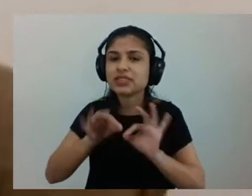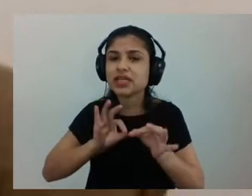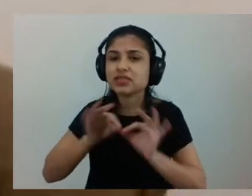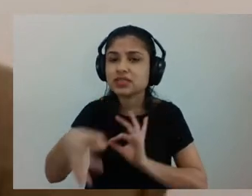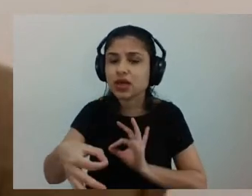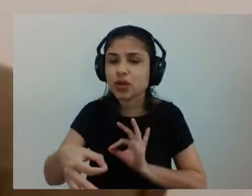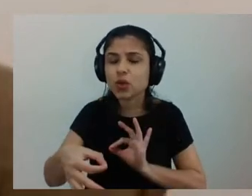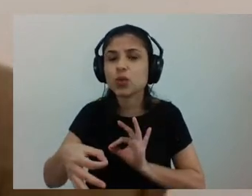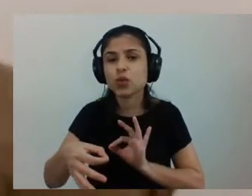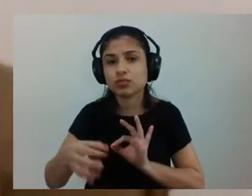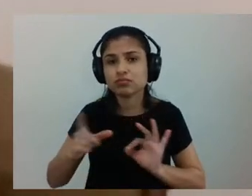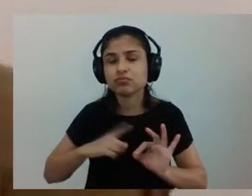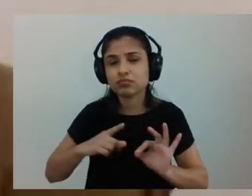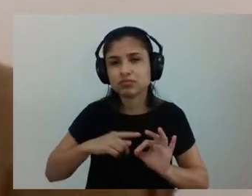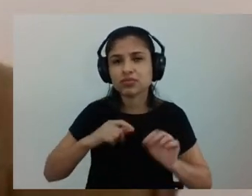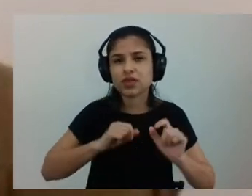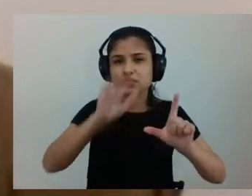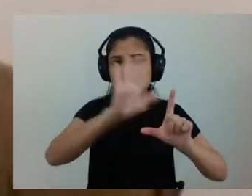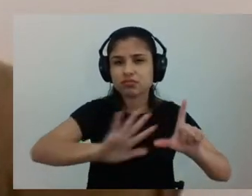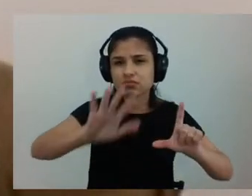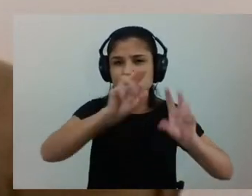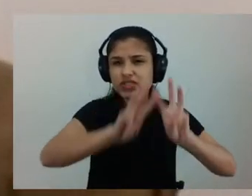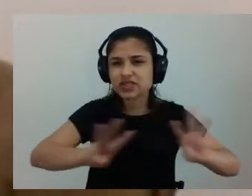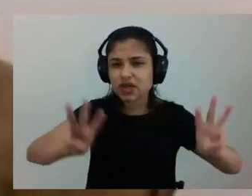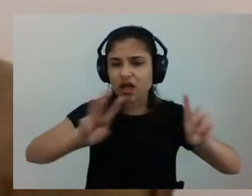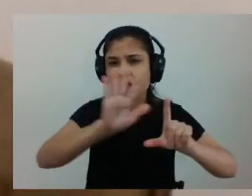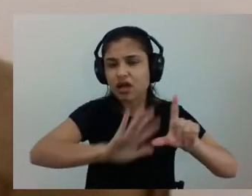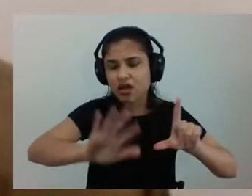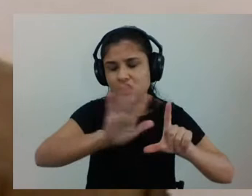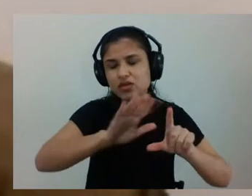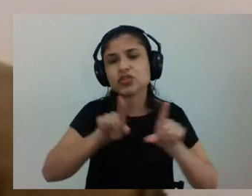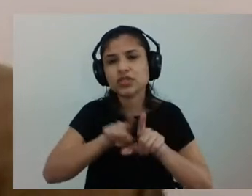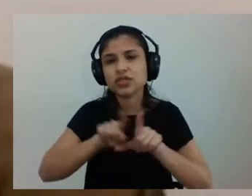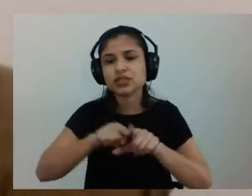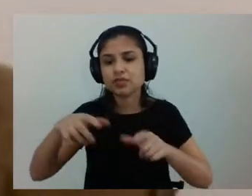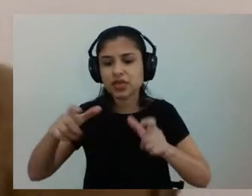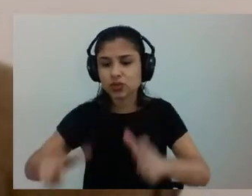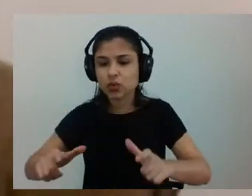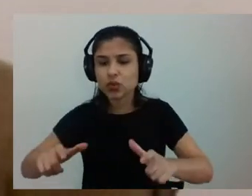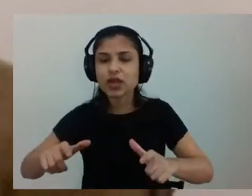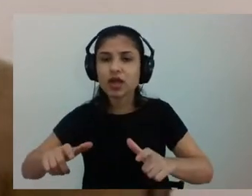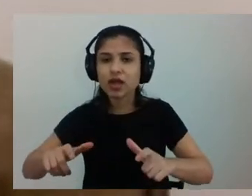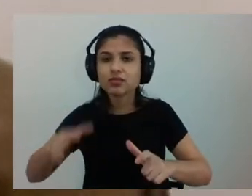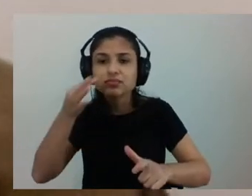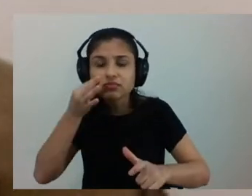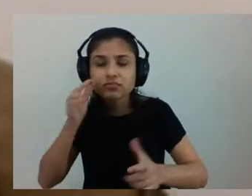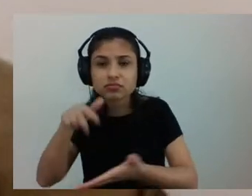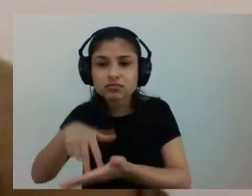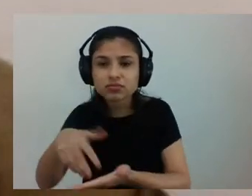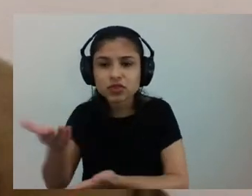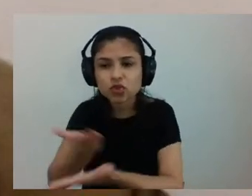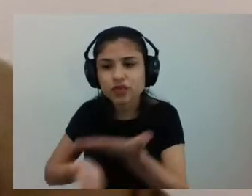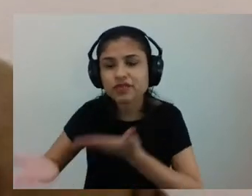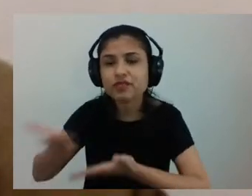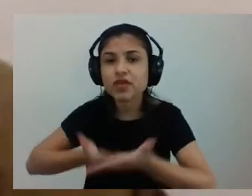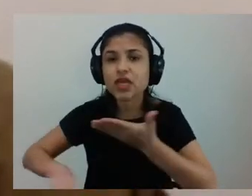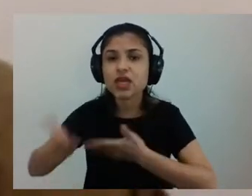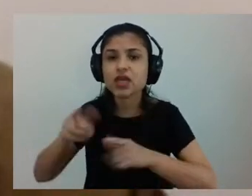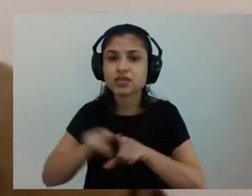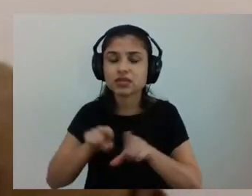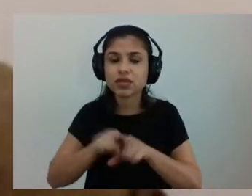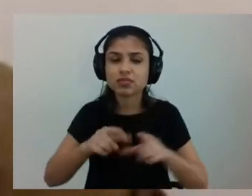ter plataformas virtuais, desenvolvam espaços físicos de convivência, espaços que melhorem a produção de